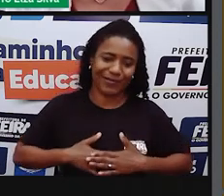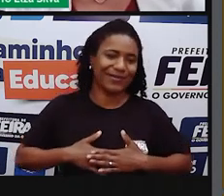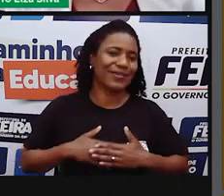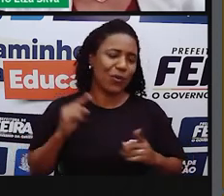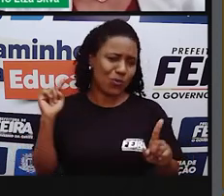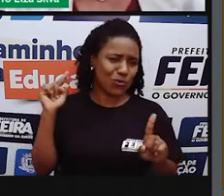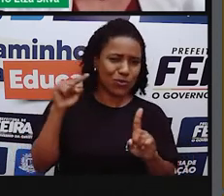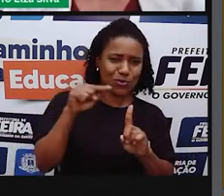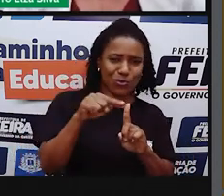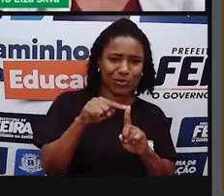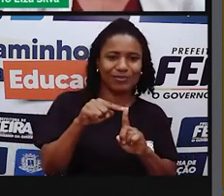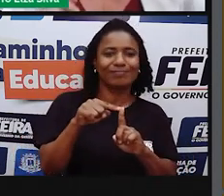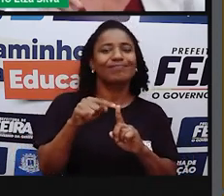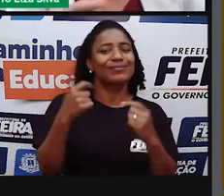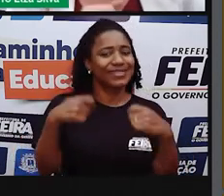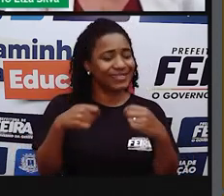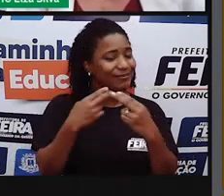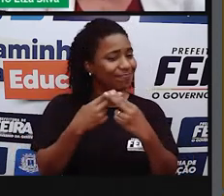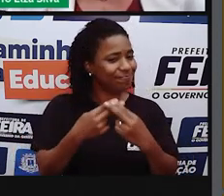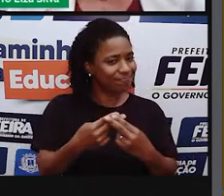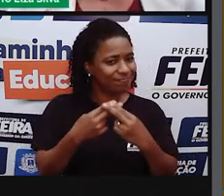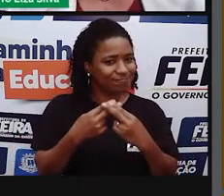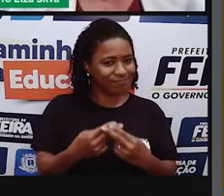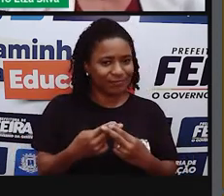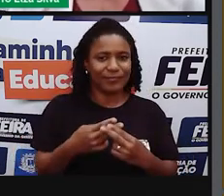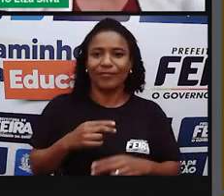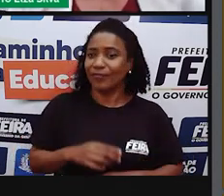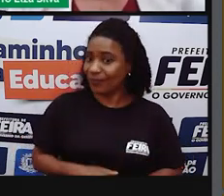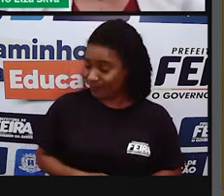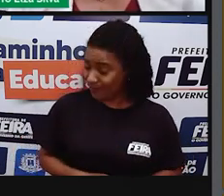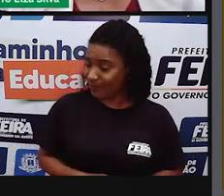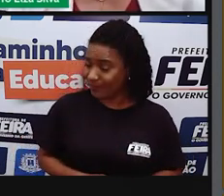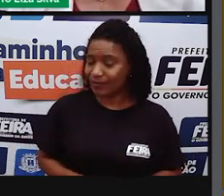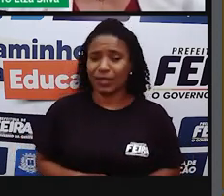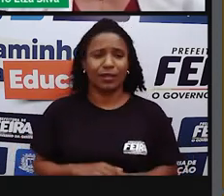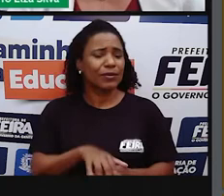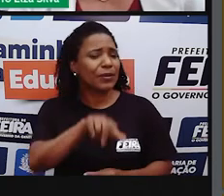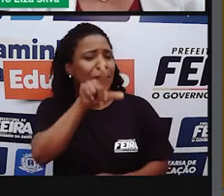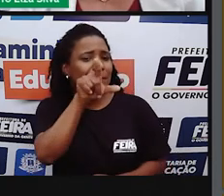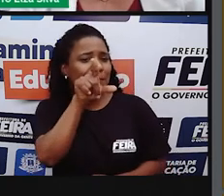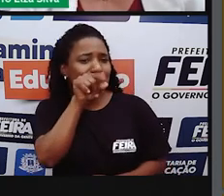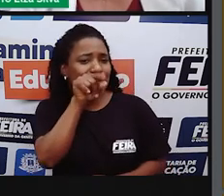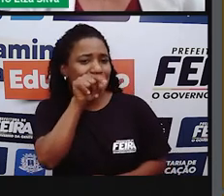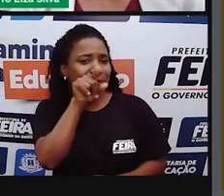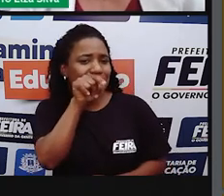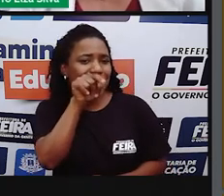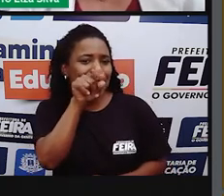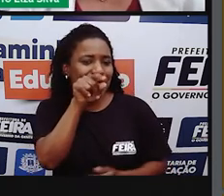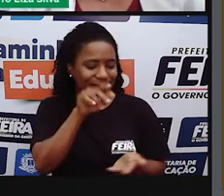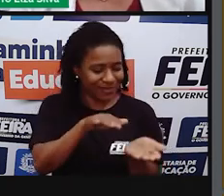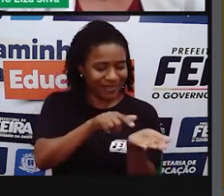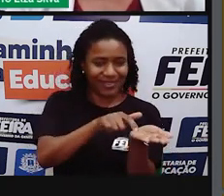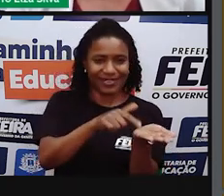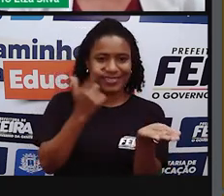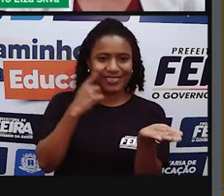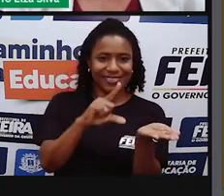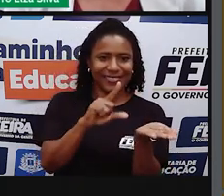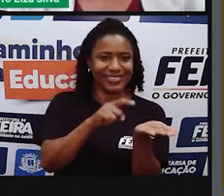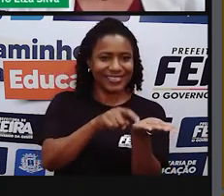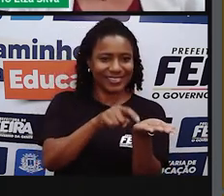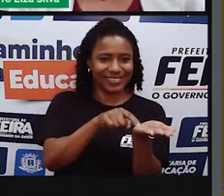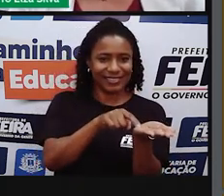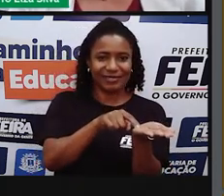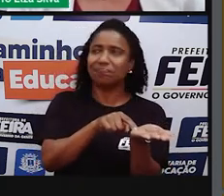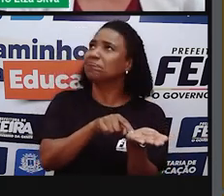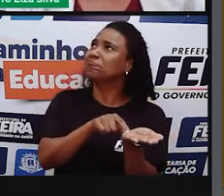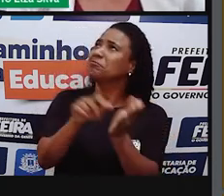objetivos. Melhor um pássaro na mão do que dois voando. O que é que esse ditado quer dizer? A bird in the